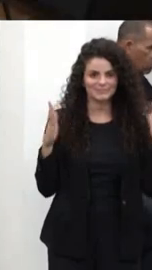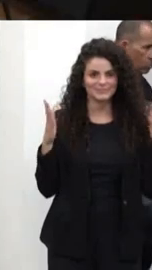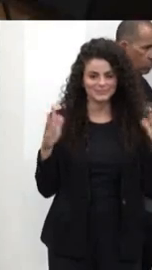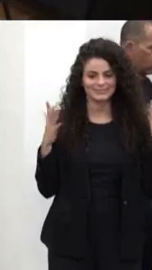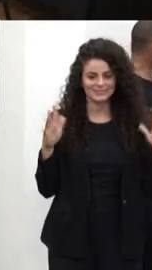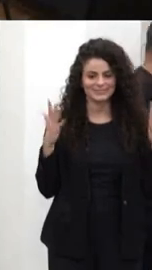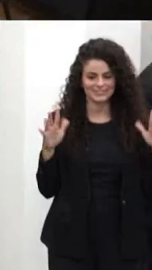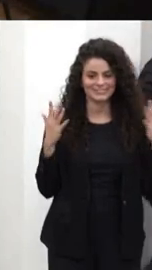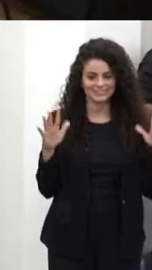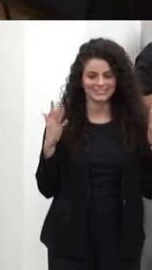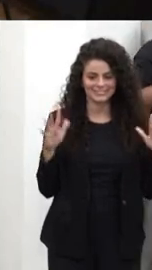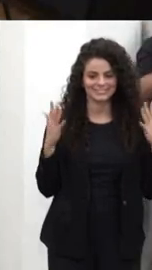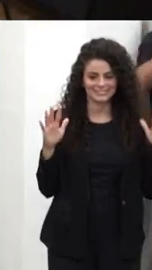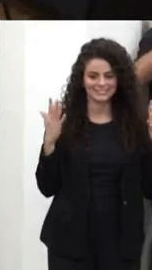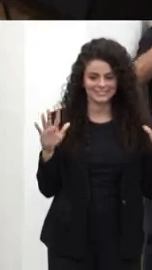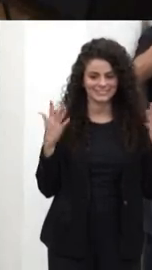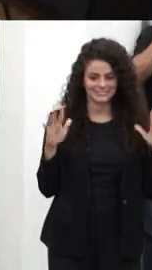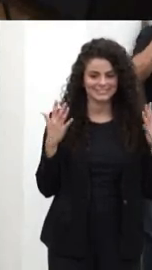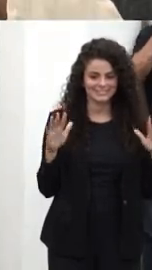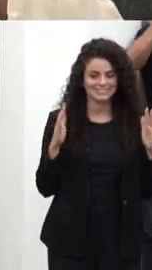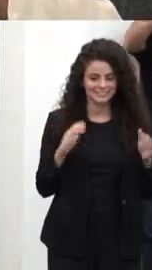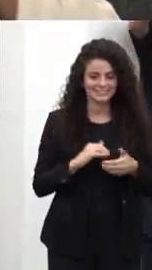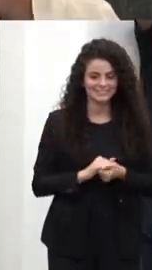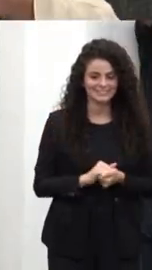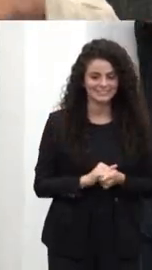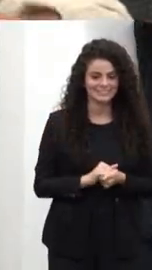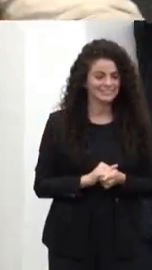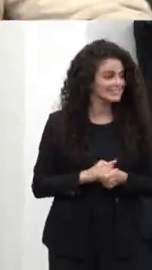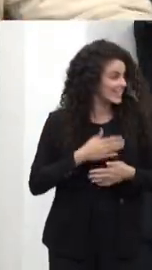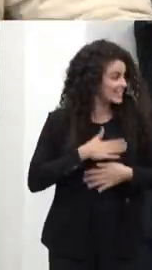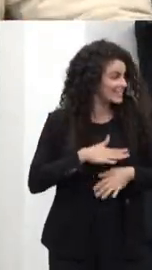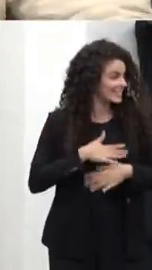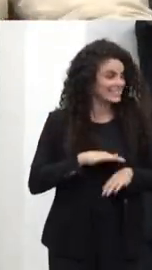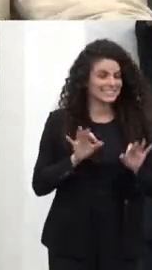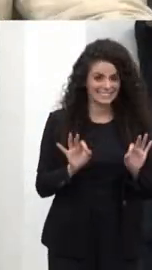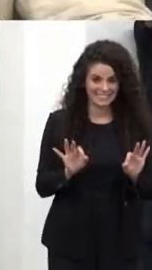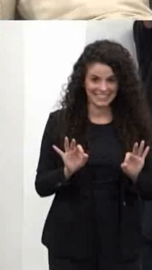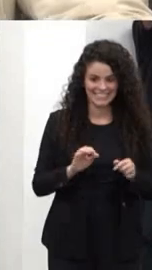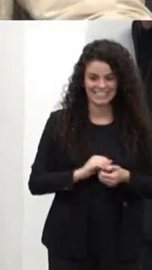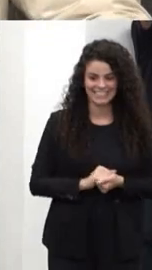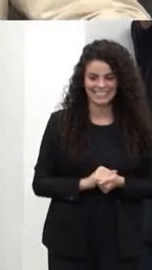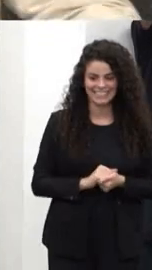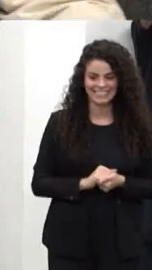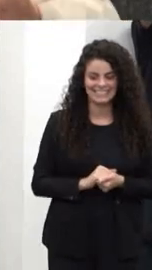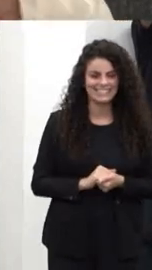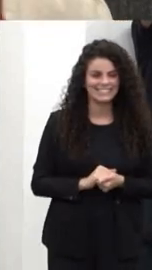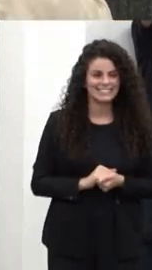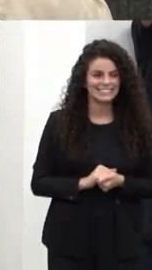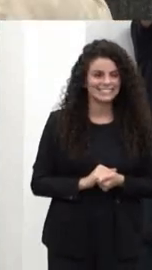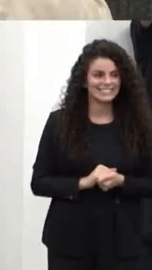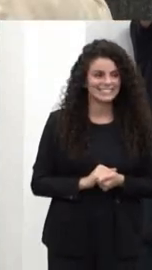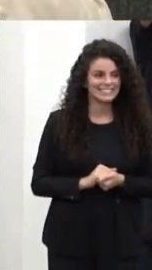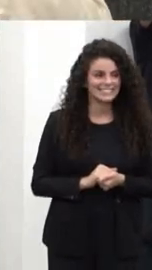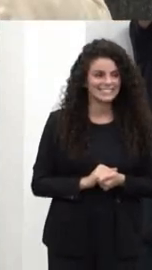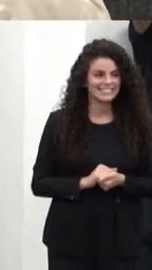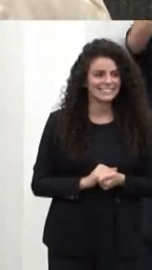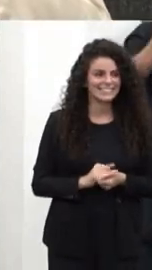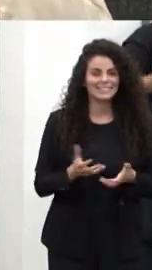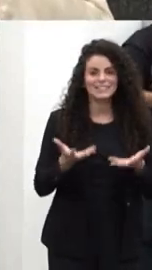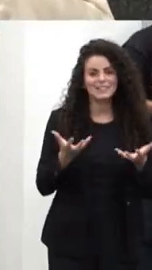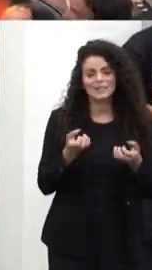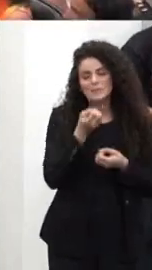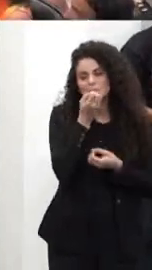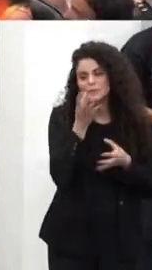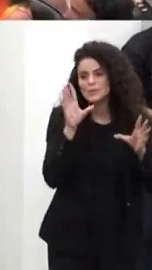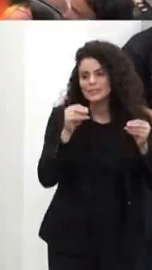e com o apoio moral desse do lado Tá tranquilo né gente não tem problema então quero dar uma boa noite